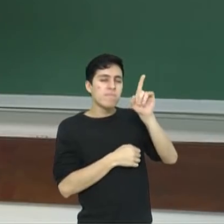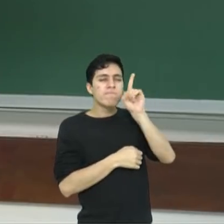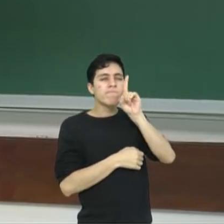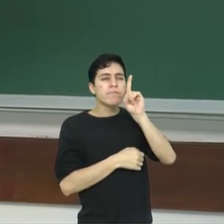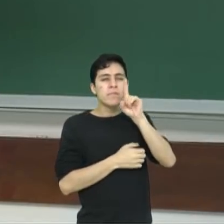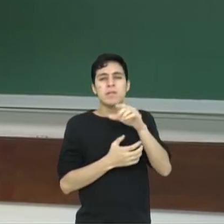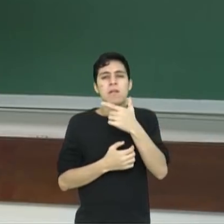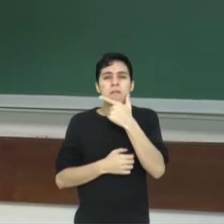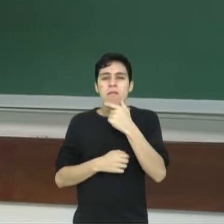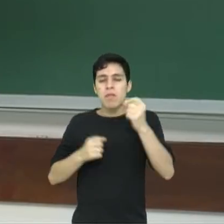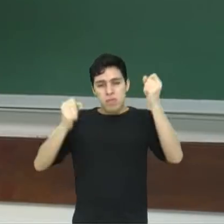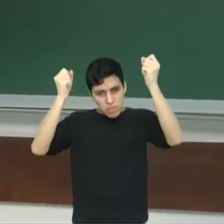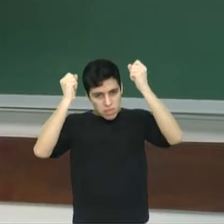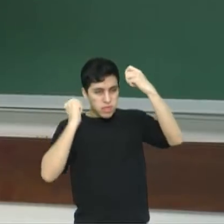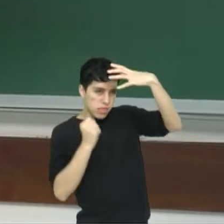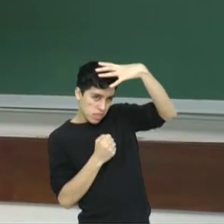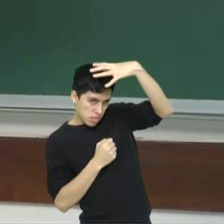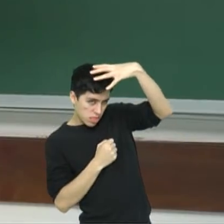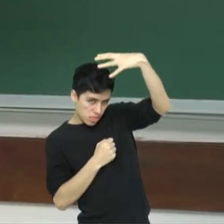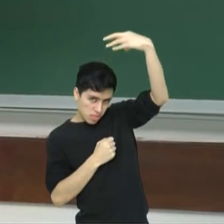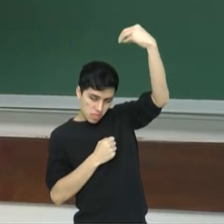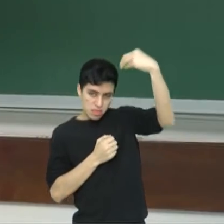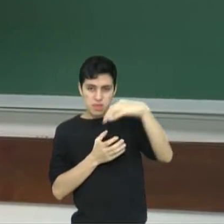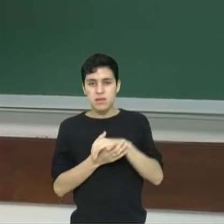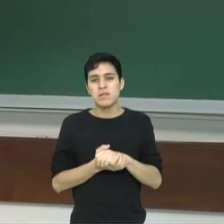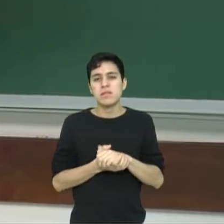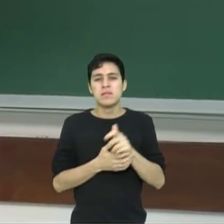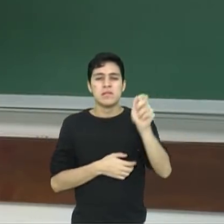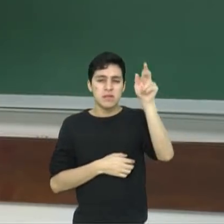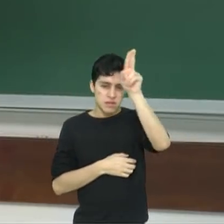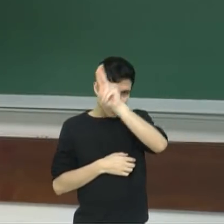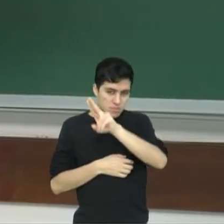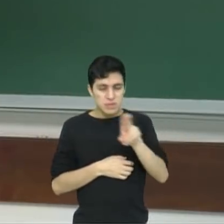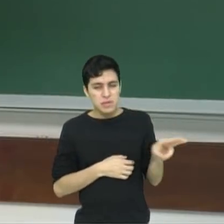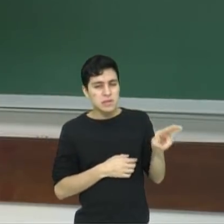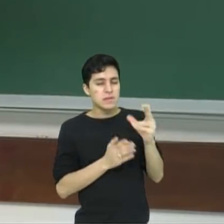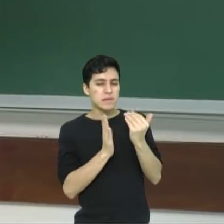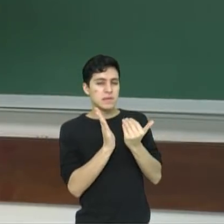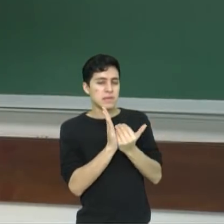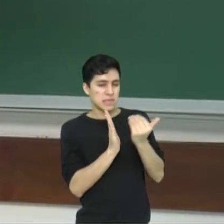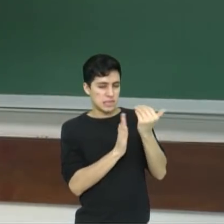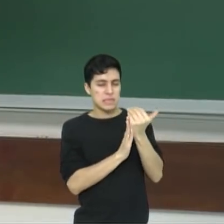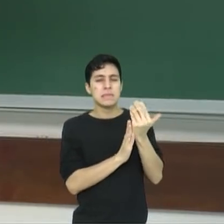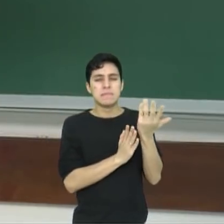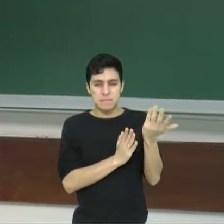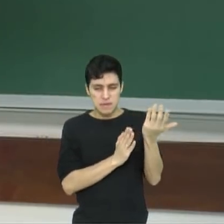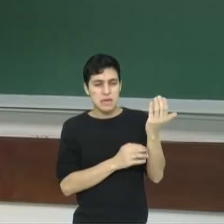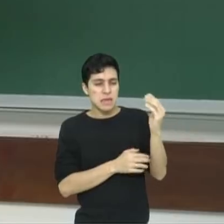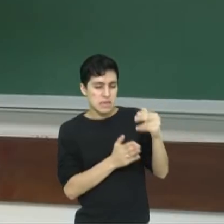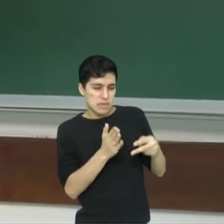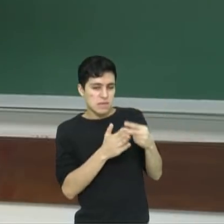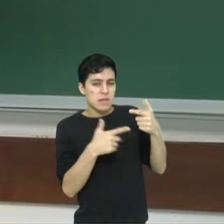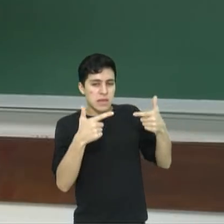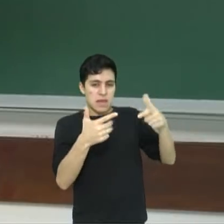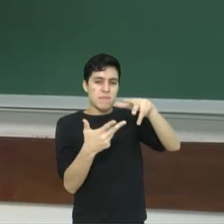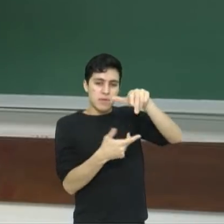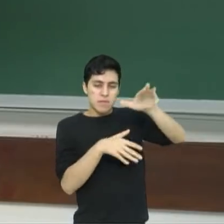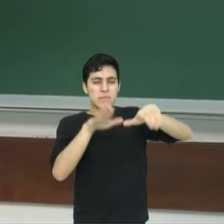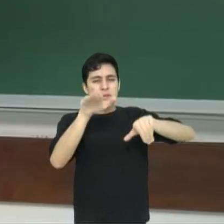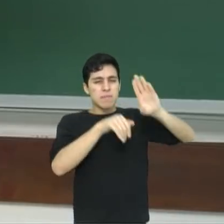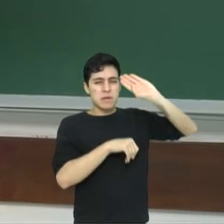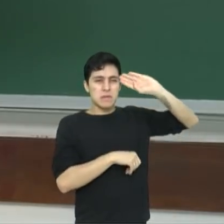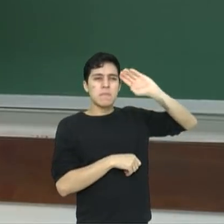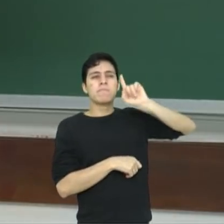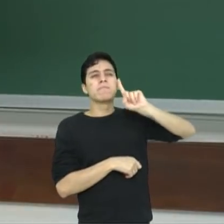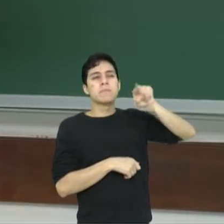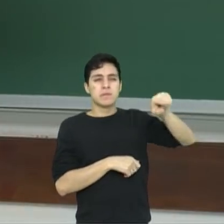com aquela cartola grande, né? Inclusive muito utilizada, né? Na Segunda Guerra Mundial, para recrutamento dos soldados americanos,